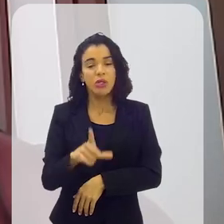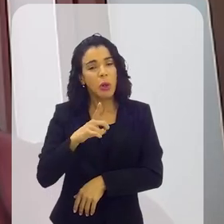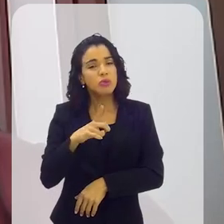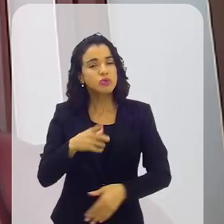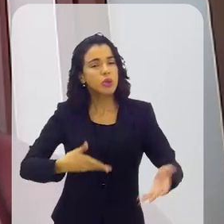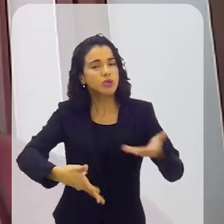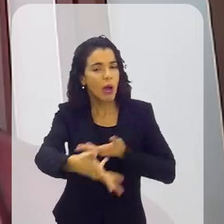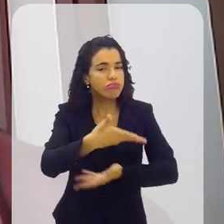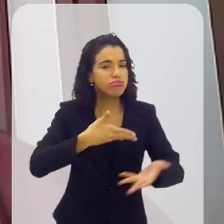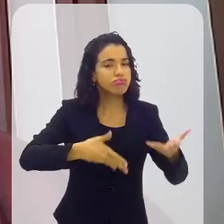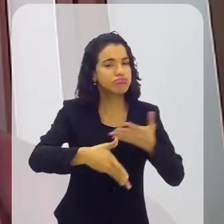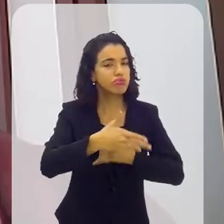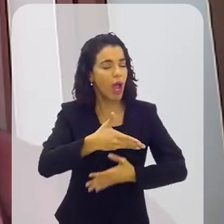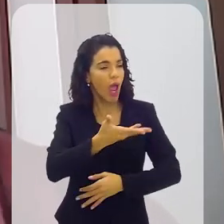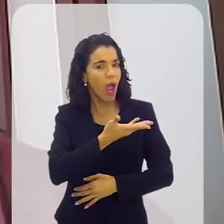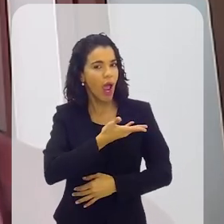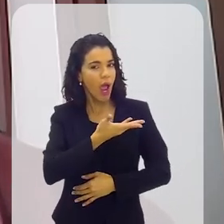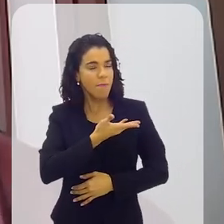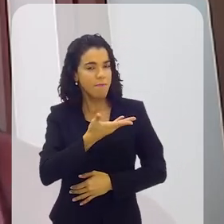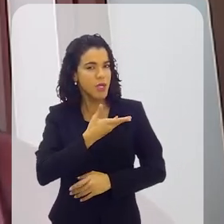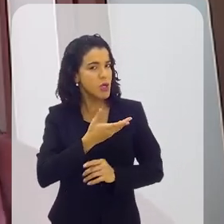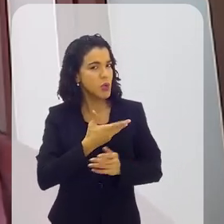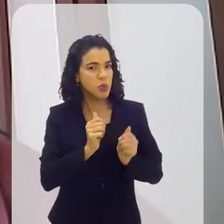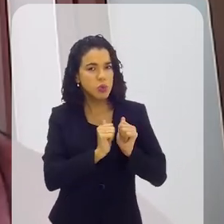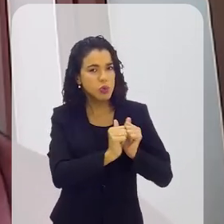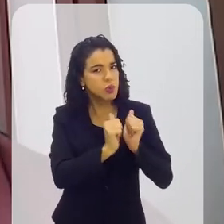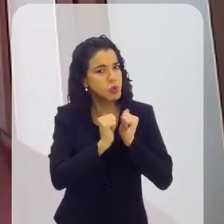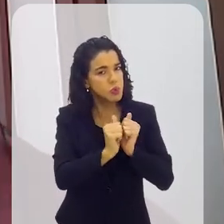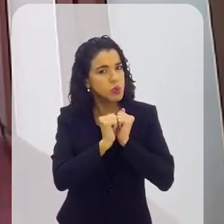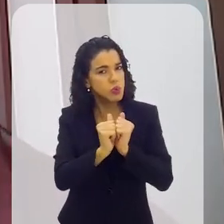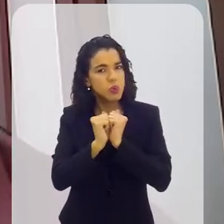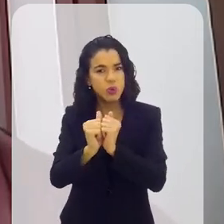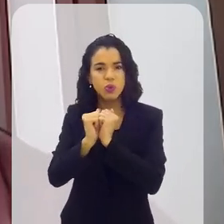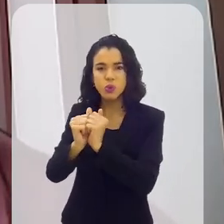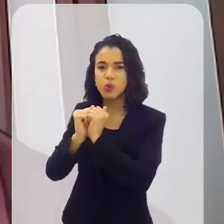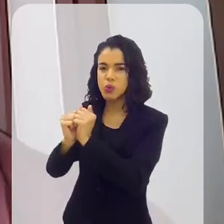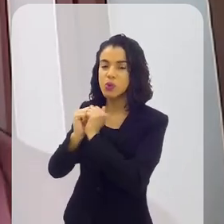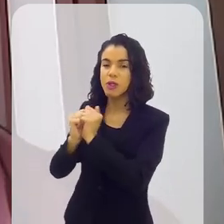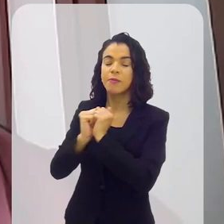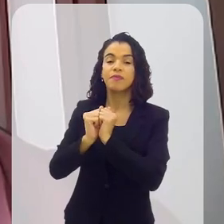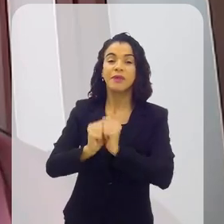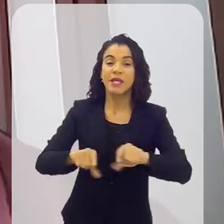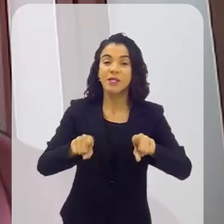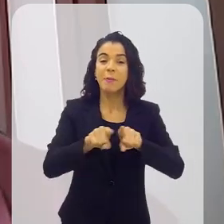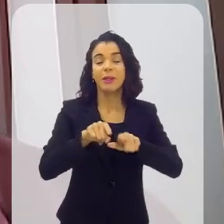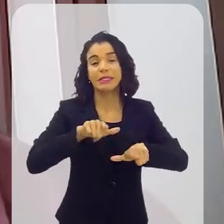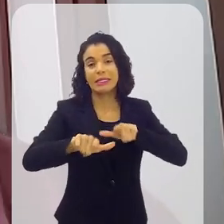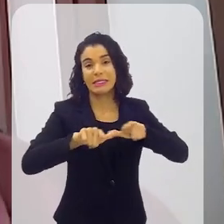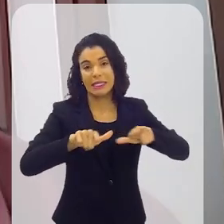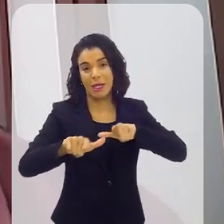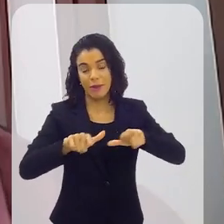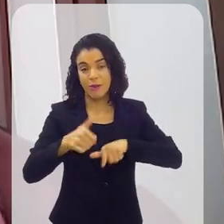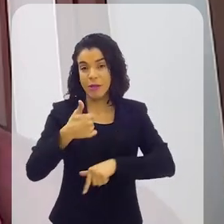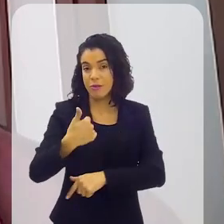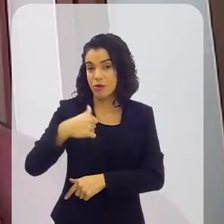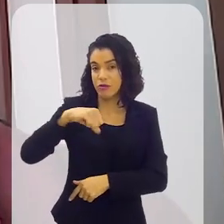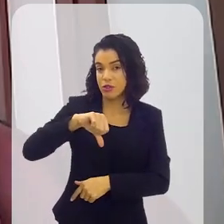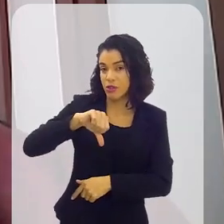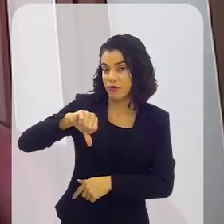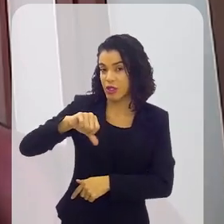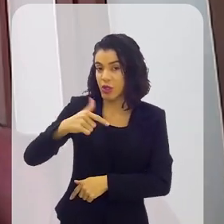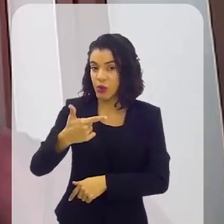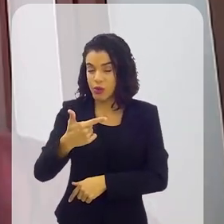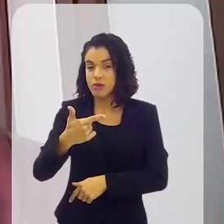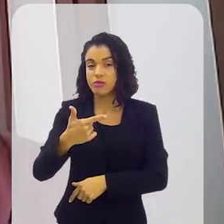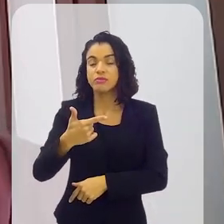Então já tinha essa relação com eles, de amigo, de ir para tudo quanto é lugar com eles e de trabalho também. Em